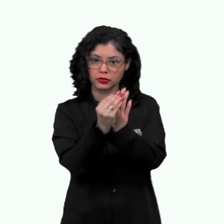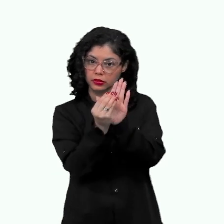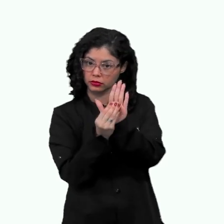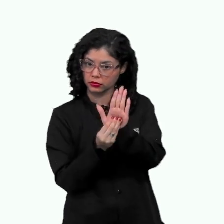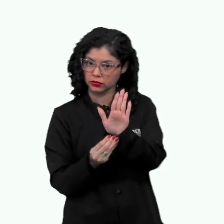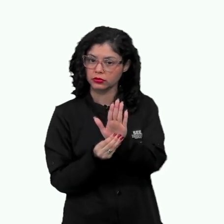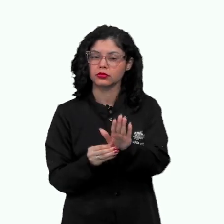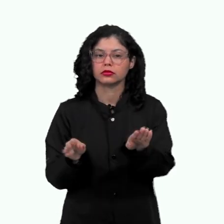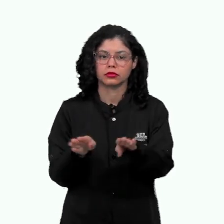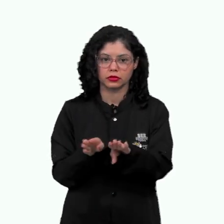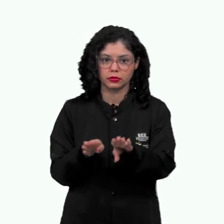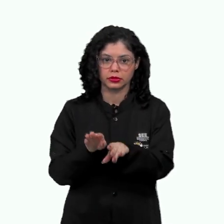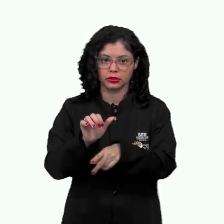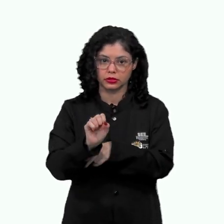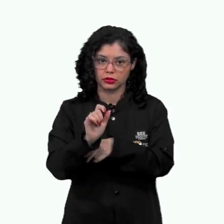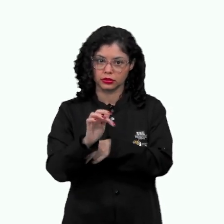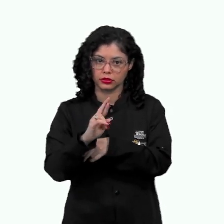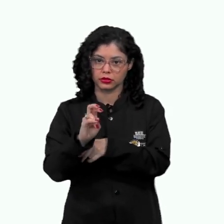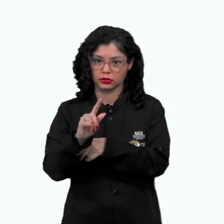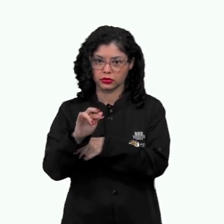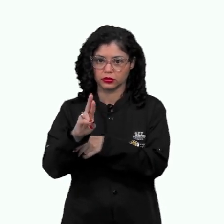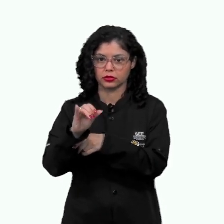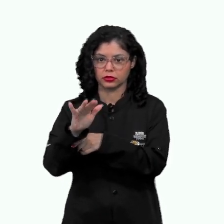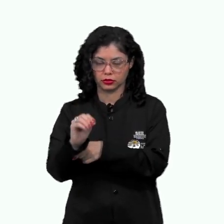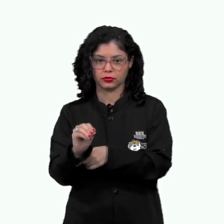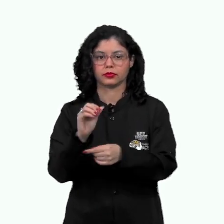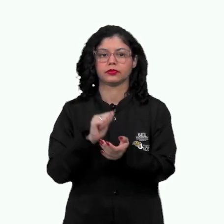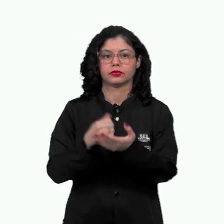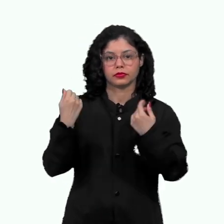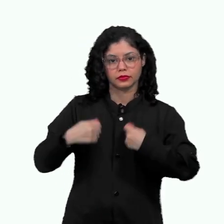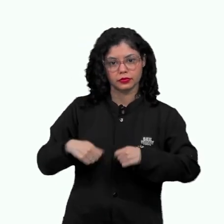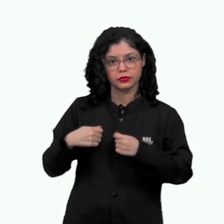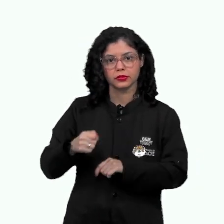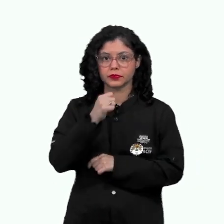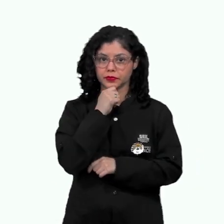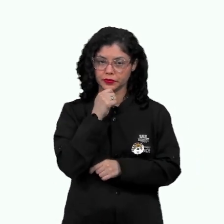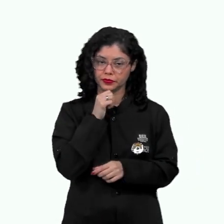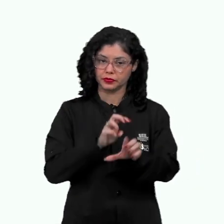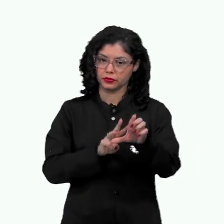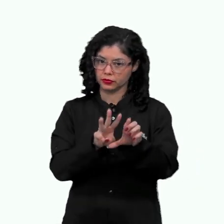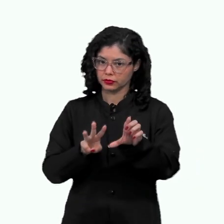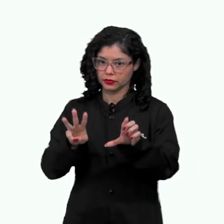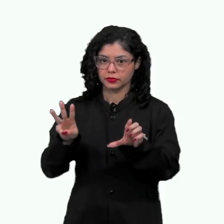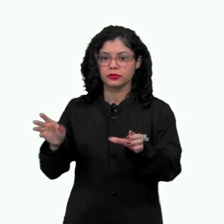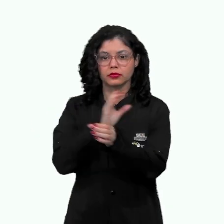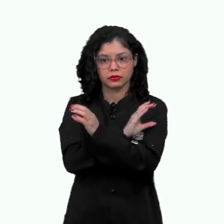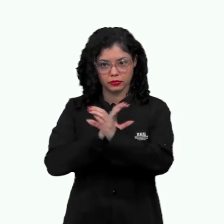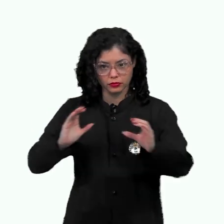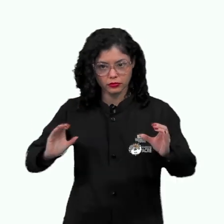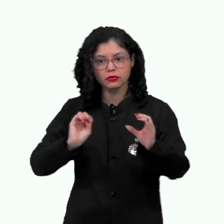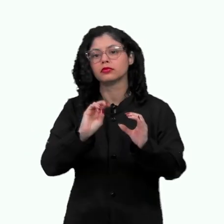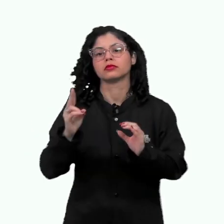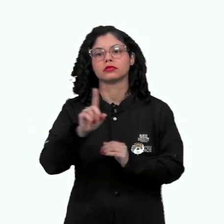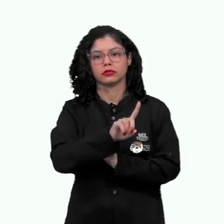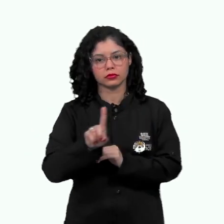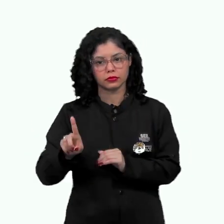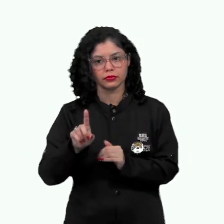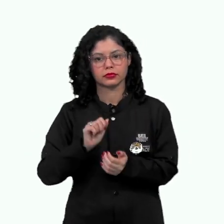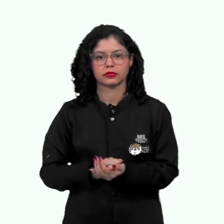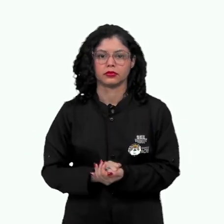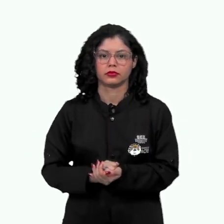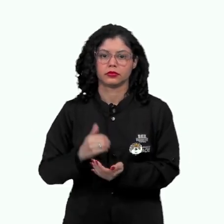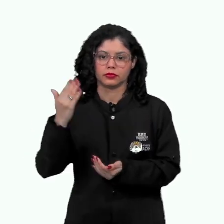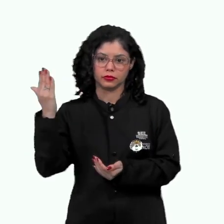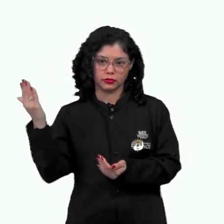e sensacionalismo. Então, você precisa verificar se esses sites são confiáveis ou não. E aqui eu